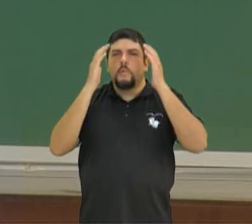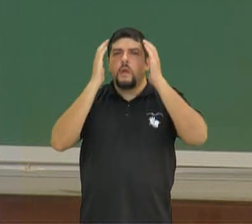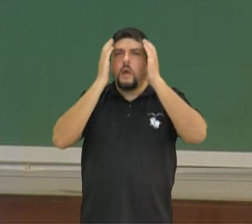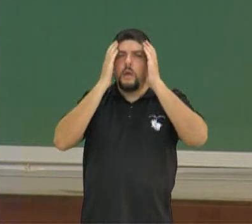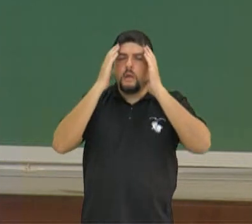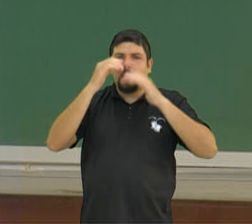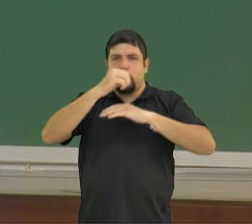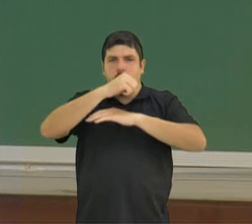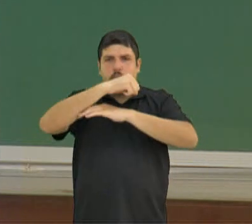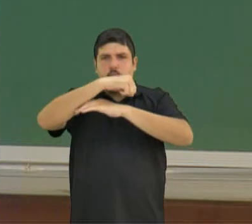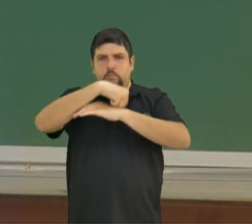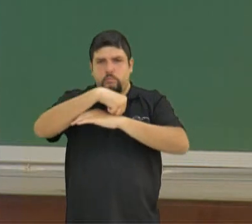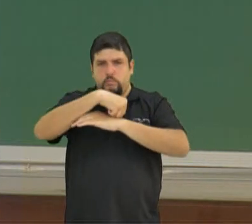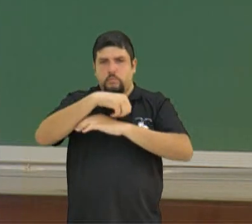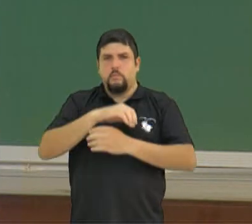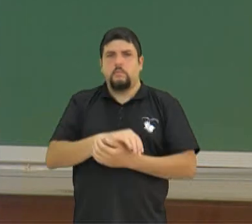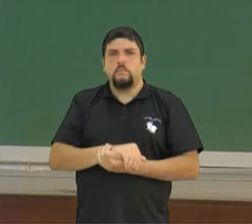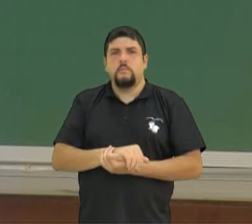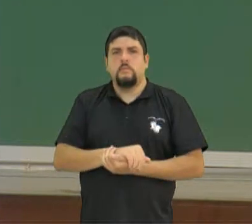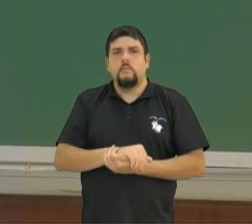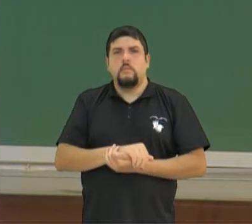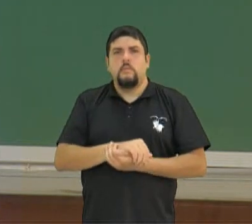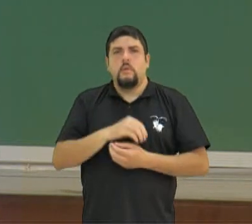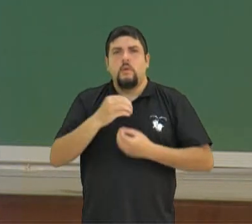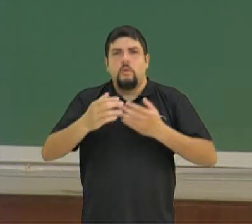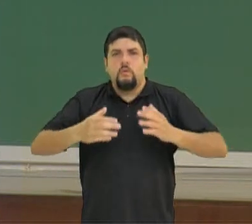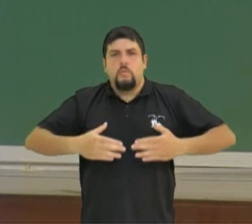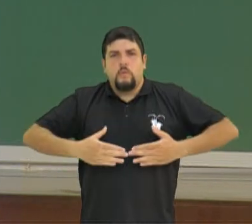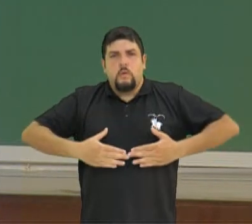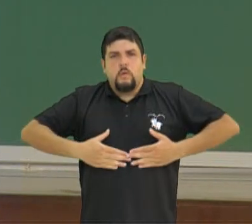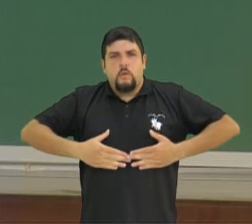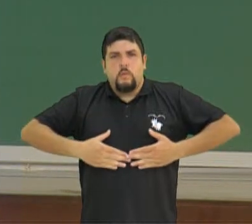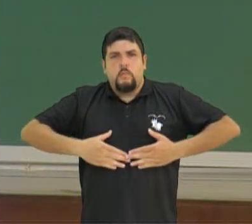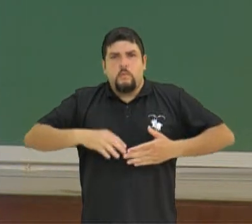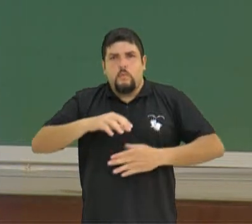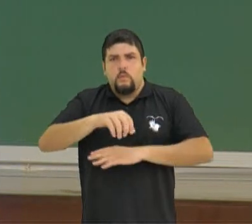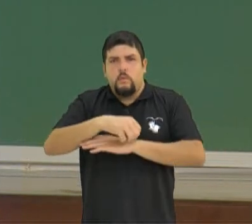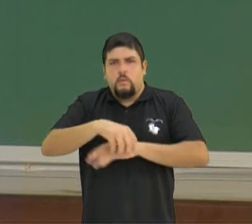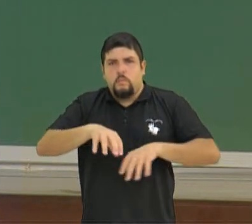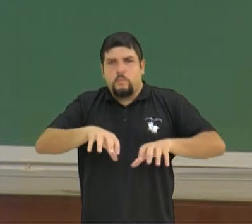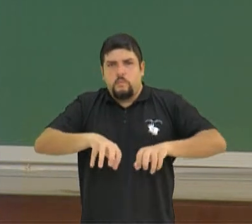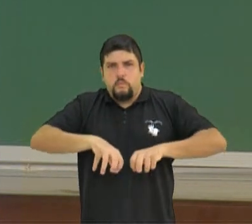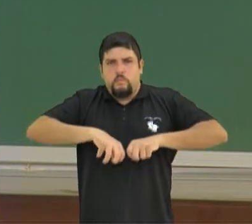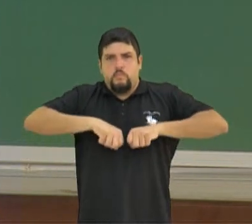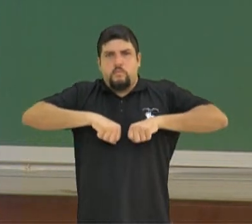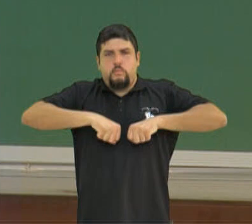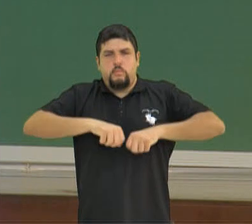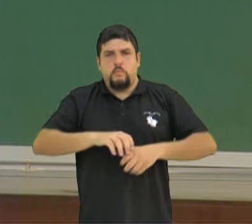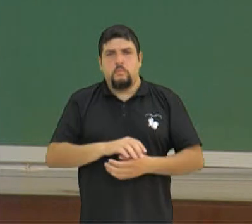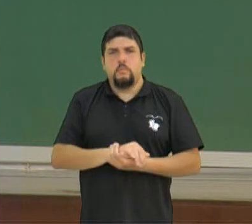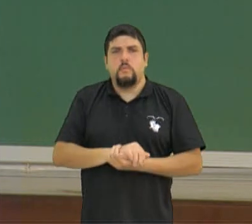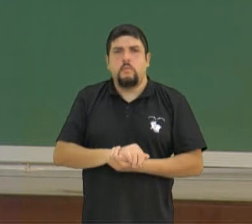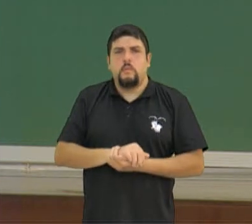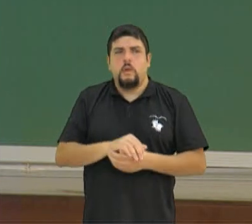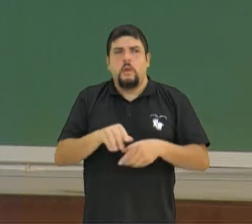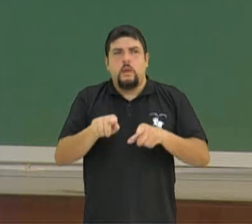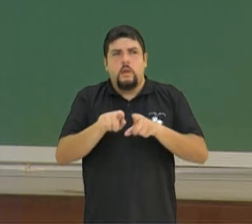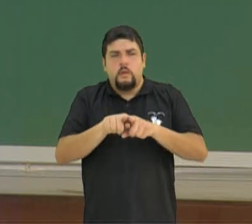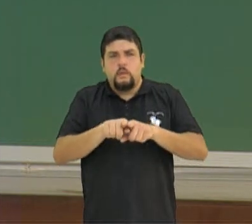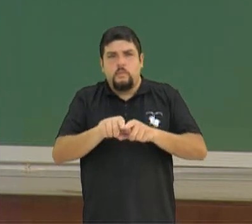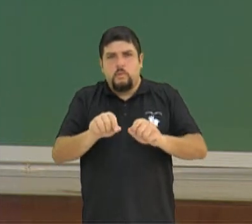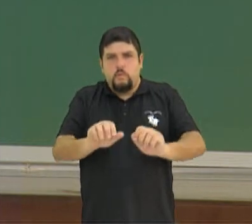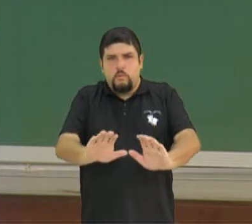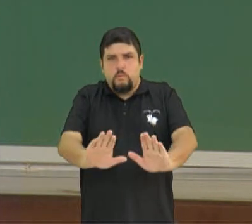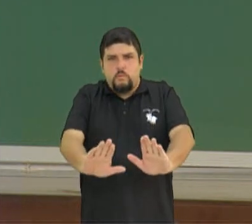né? Ela colocou o abdômen, puxou o abdômen para dentro, braços esticados, né? Estirados